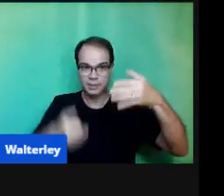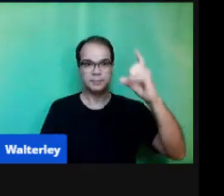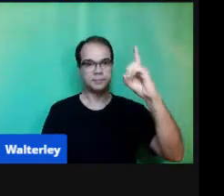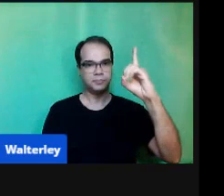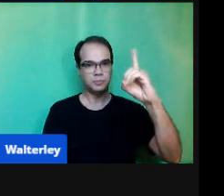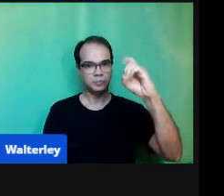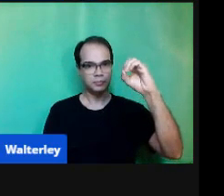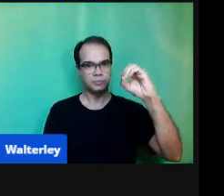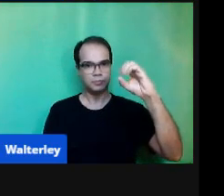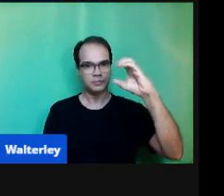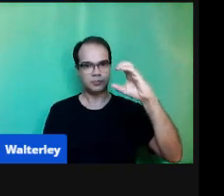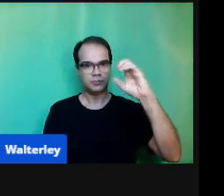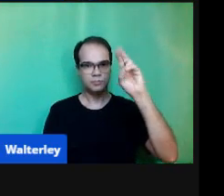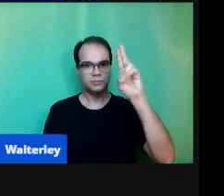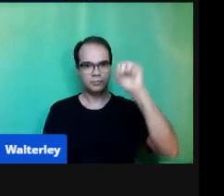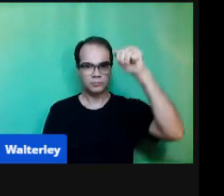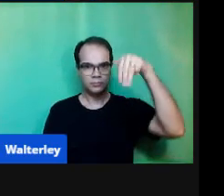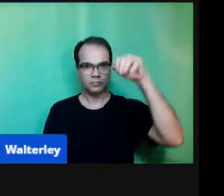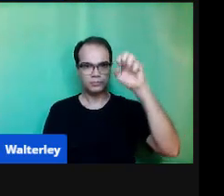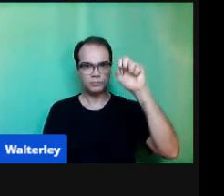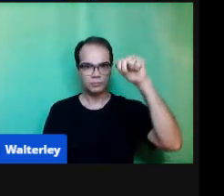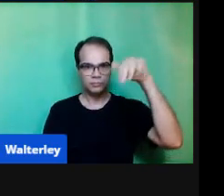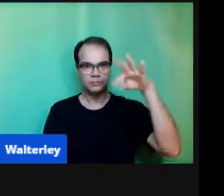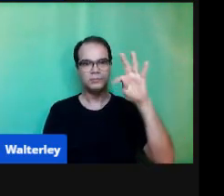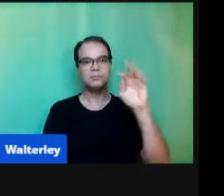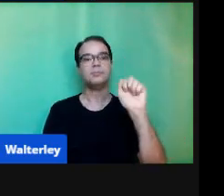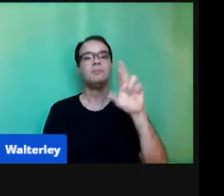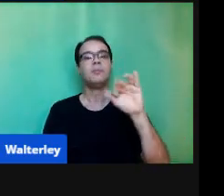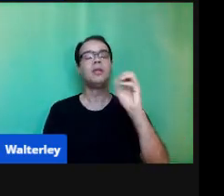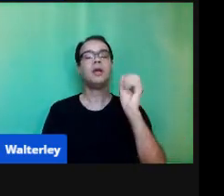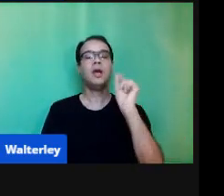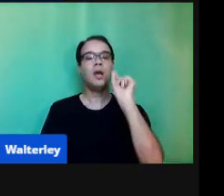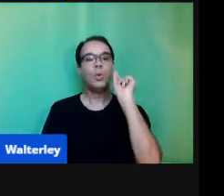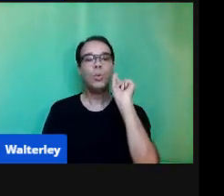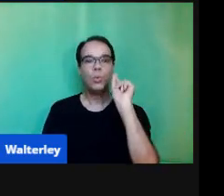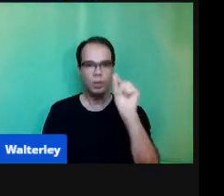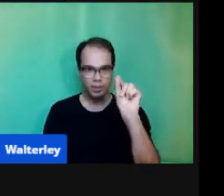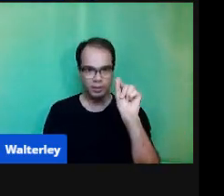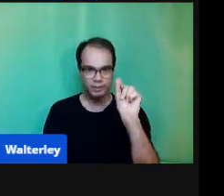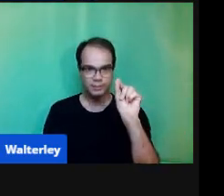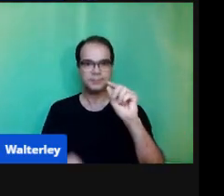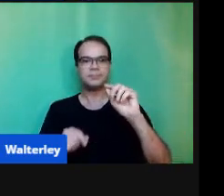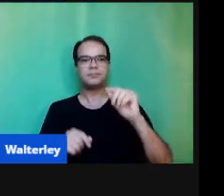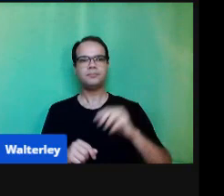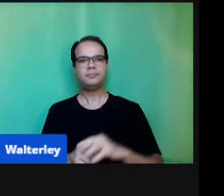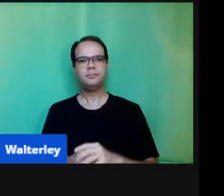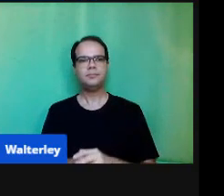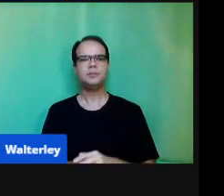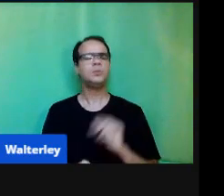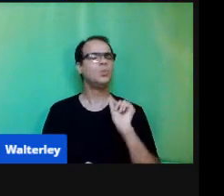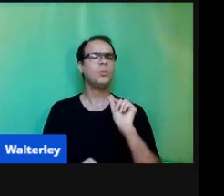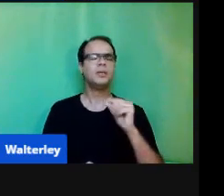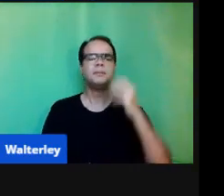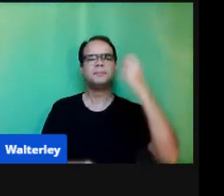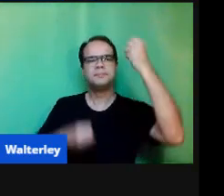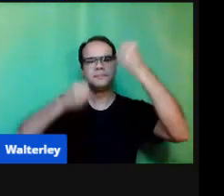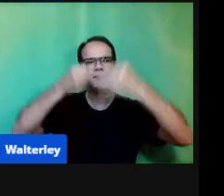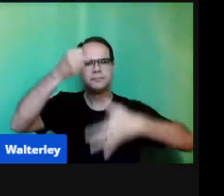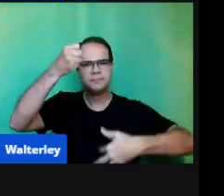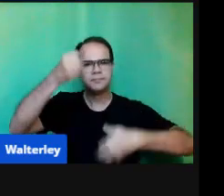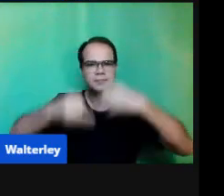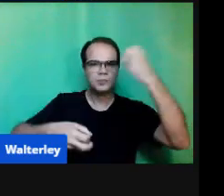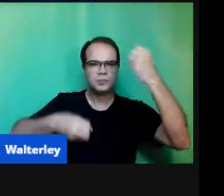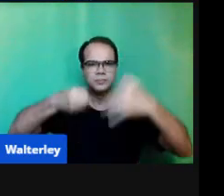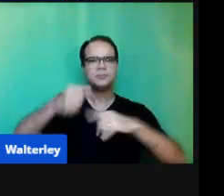trazer o conceito do audiovisual amador e a gramática do audiovisual, que é um conceito bem utilizado. É bem